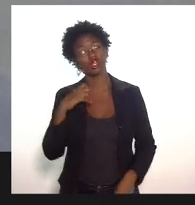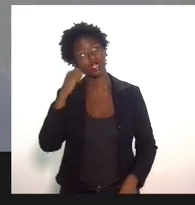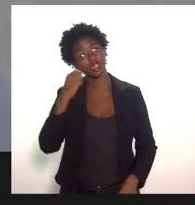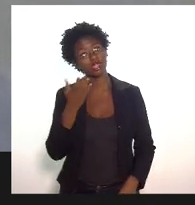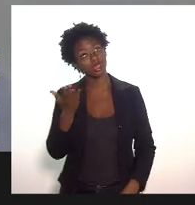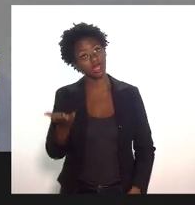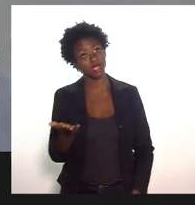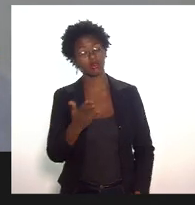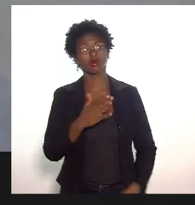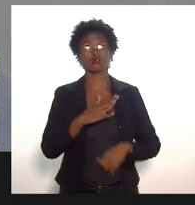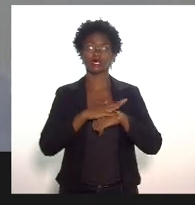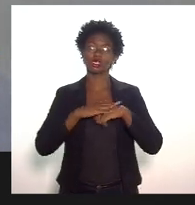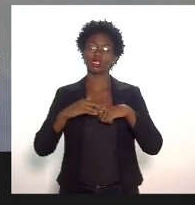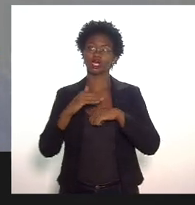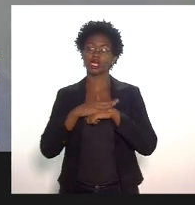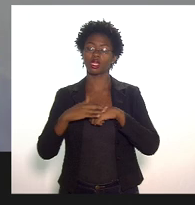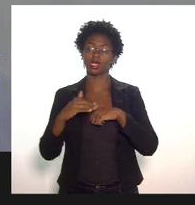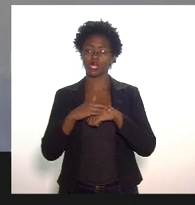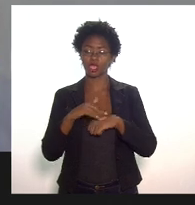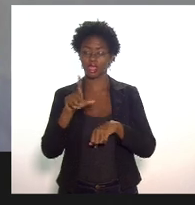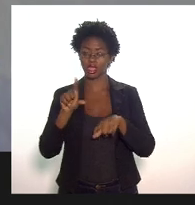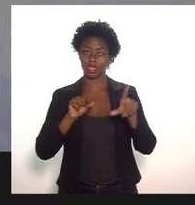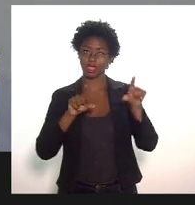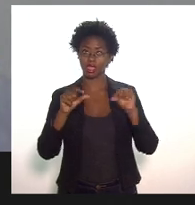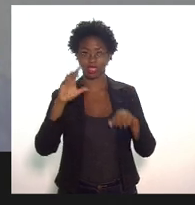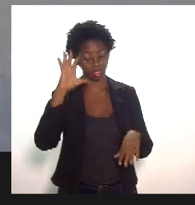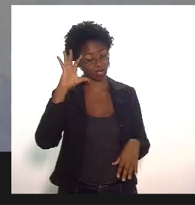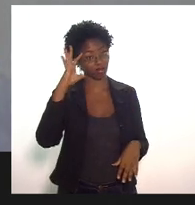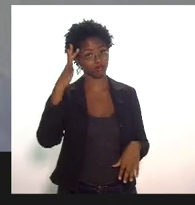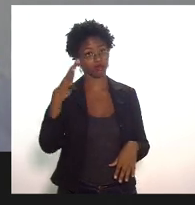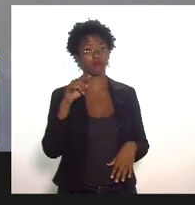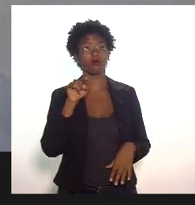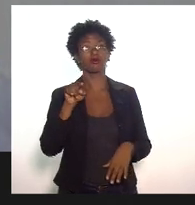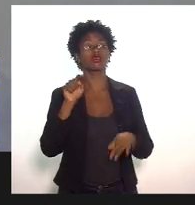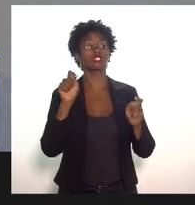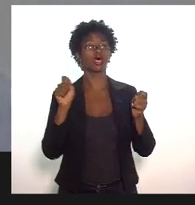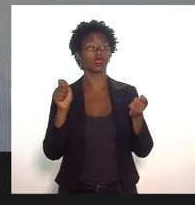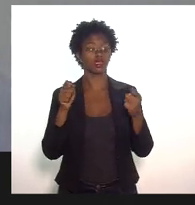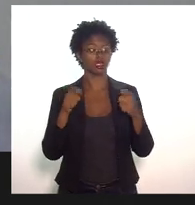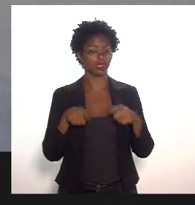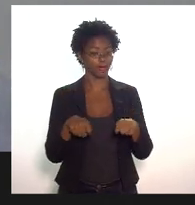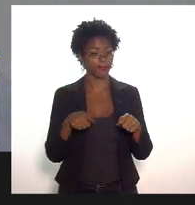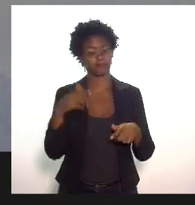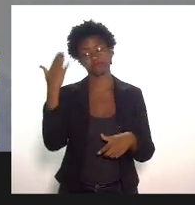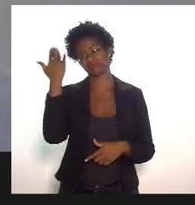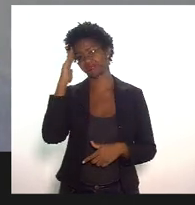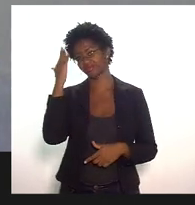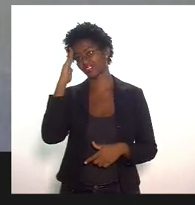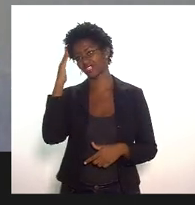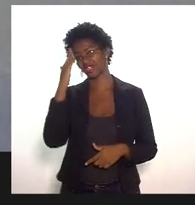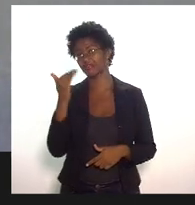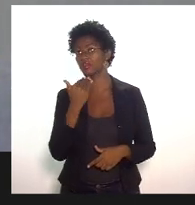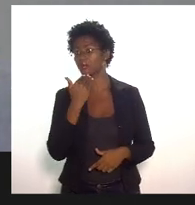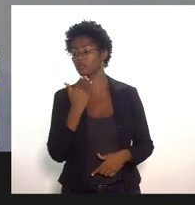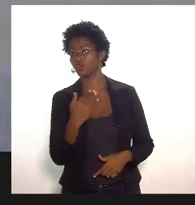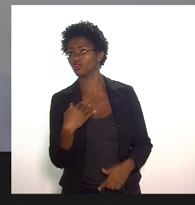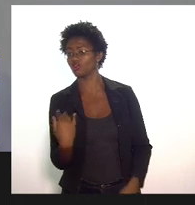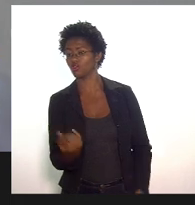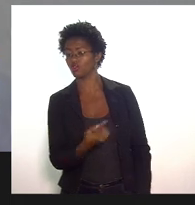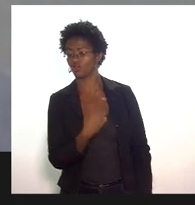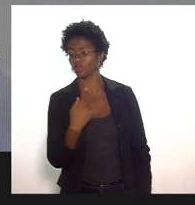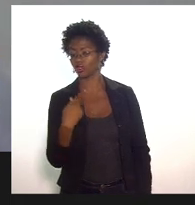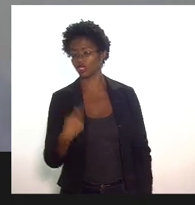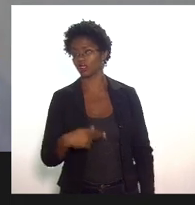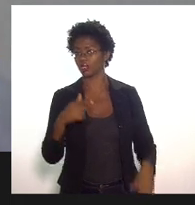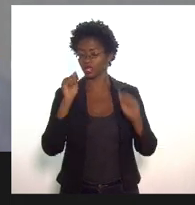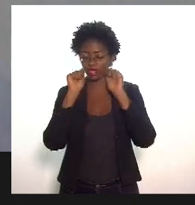né, você, ao tomar essa decisão, você pudesse levar em consideração esse apelo nosso aqui da Assembleia,